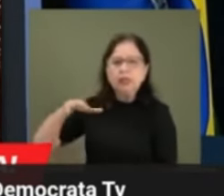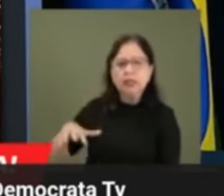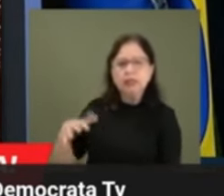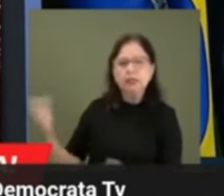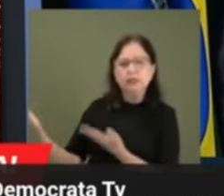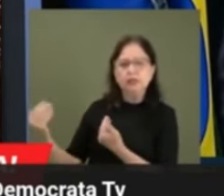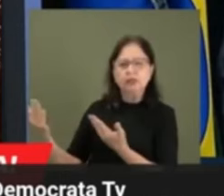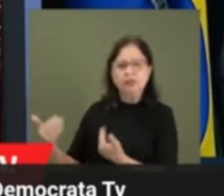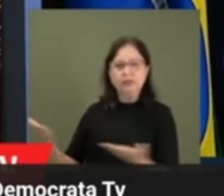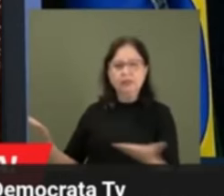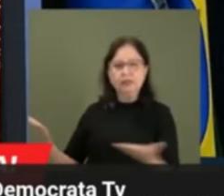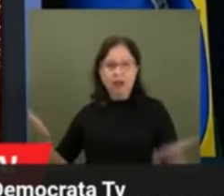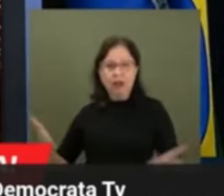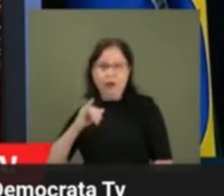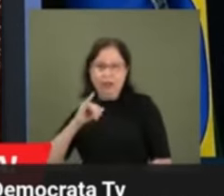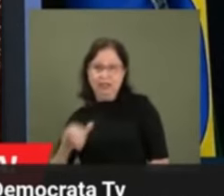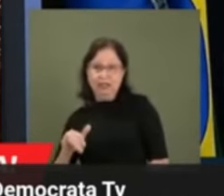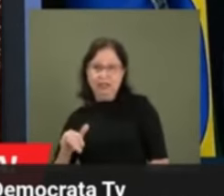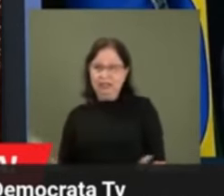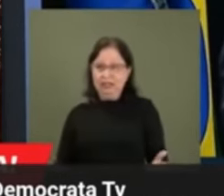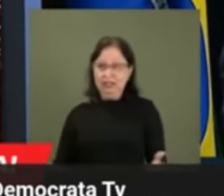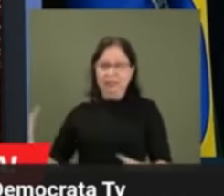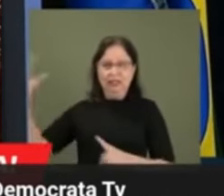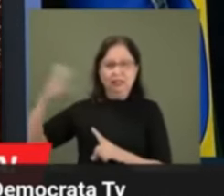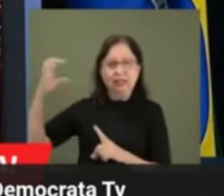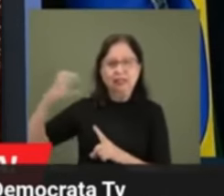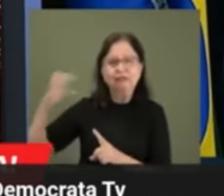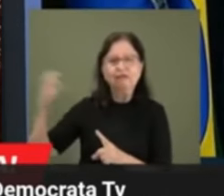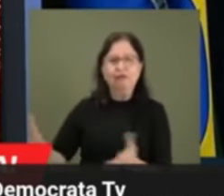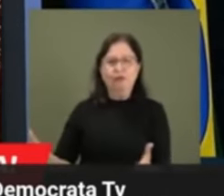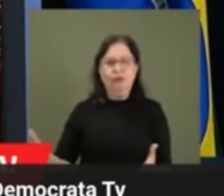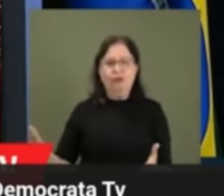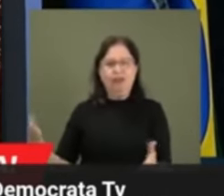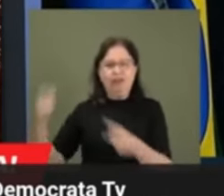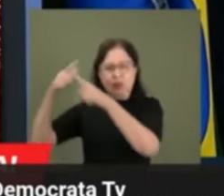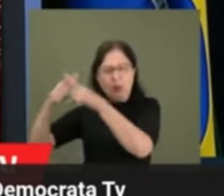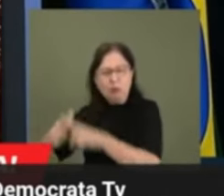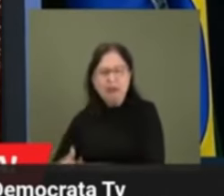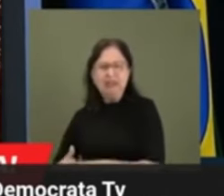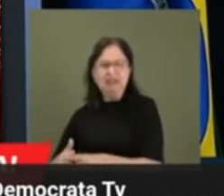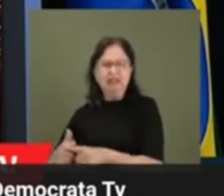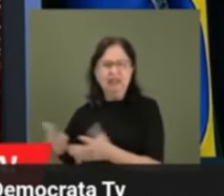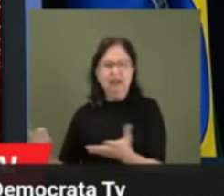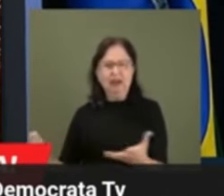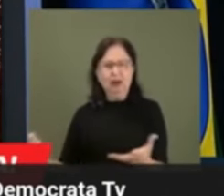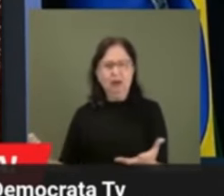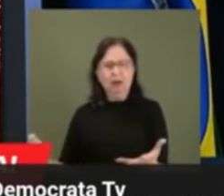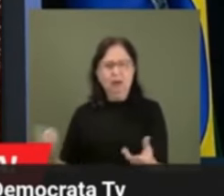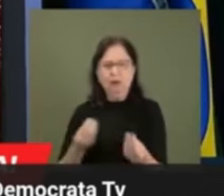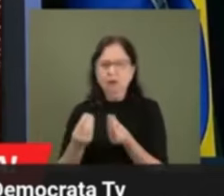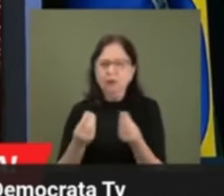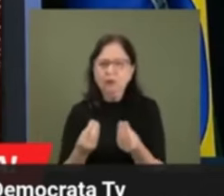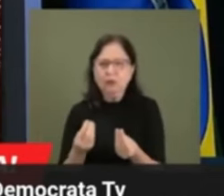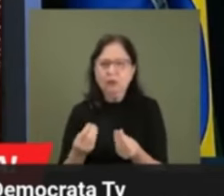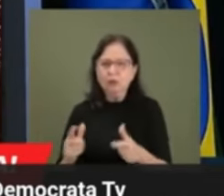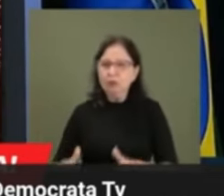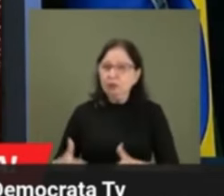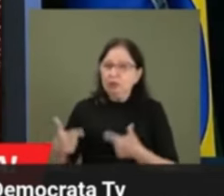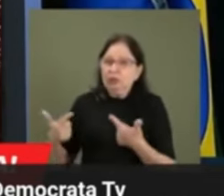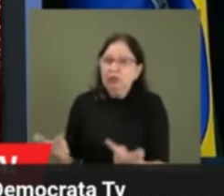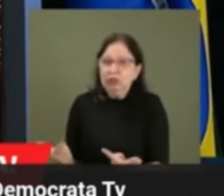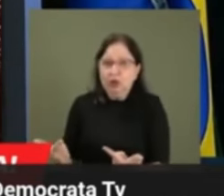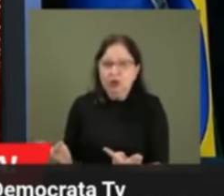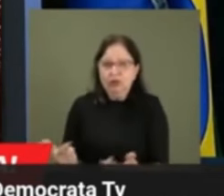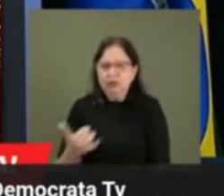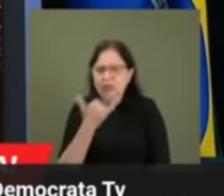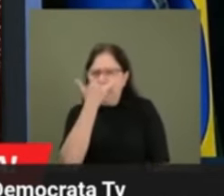sendo expostos a jogos que TM entrada de dinheiro onde eles não controlam resultado final e se derem a sorte de terem selecionado o time certo